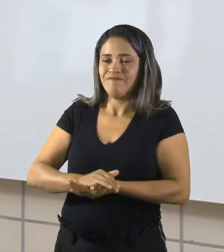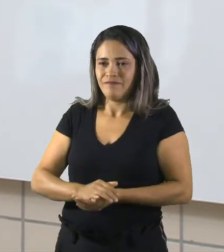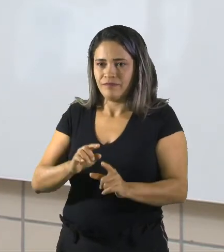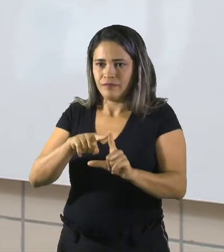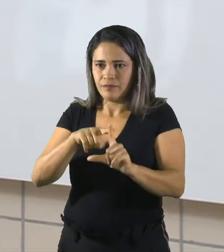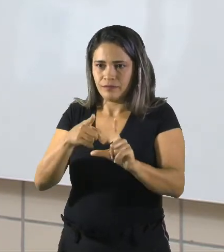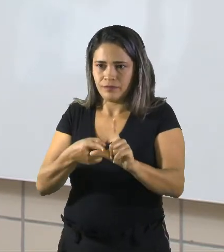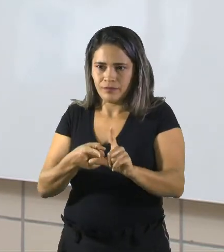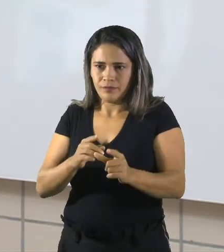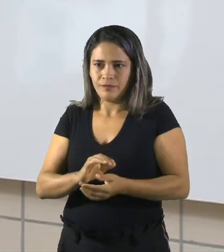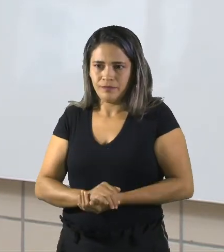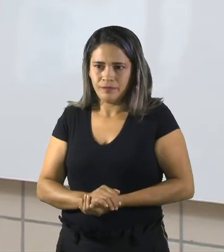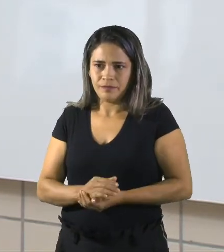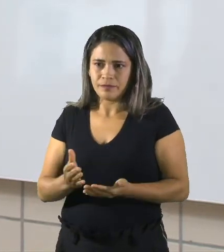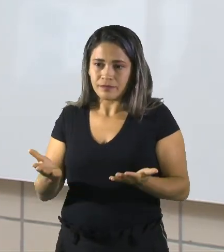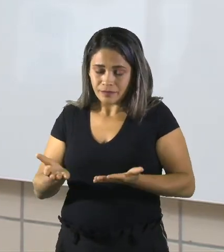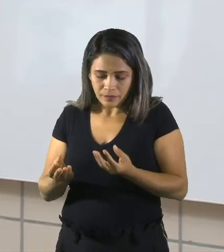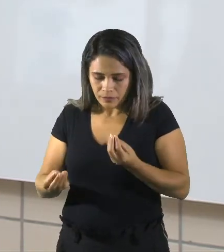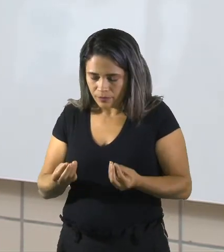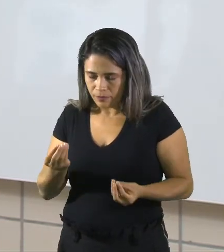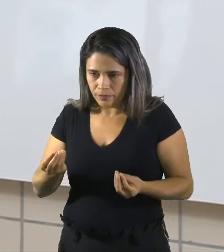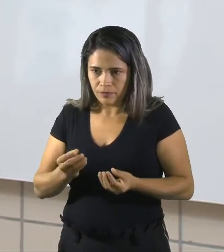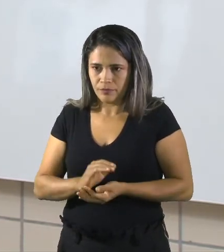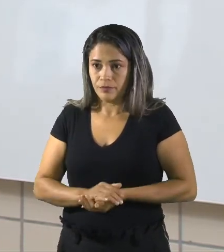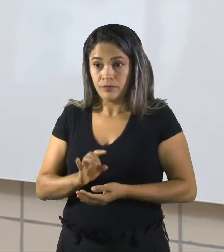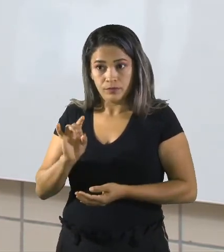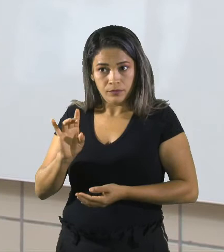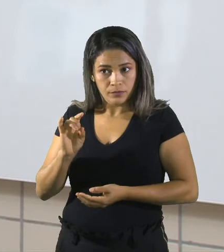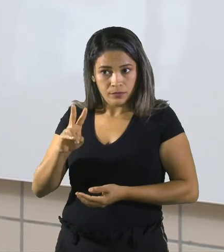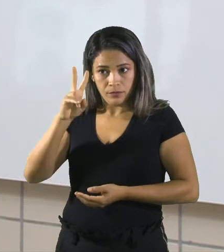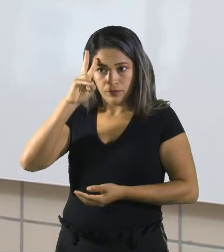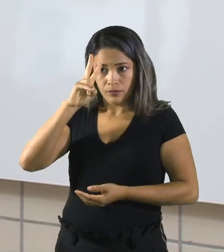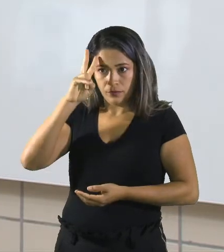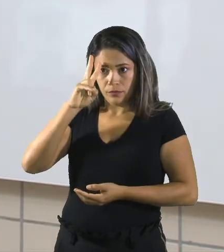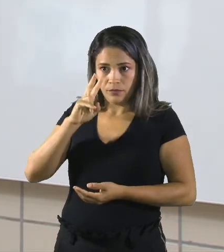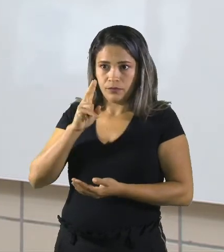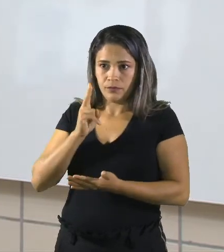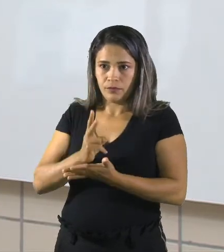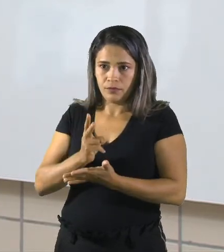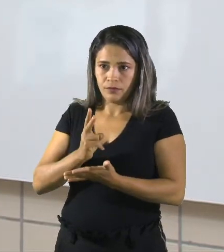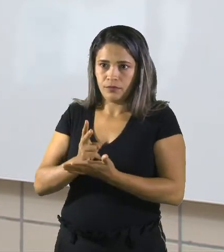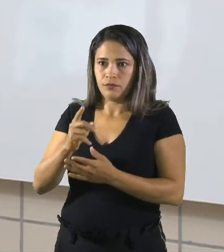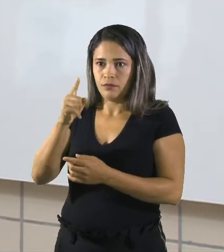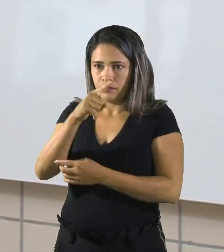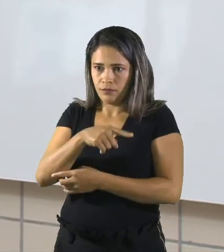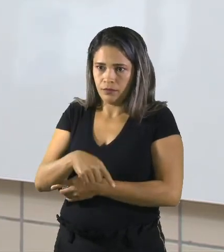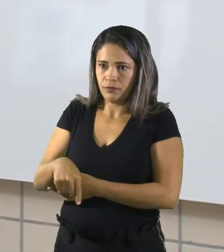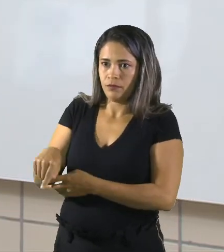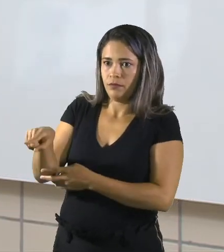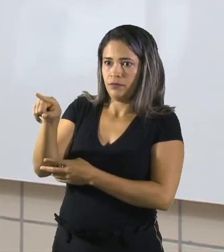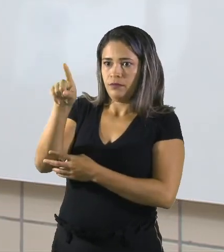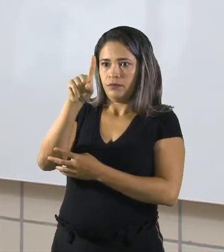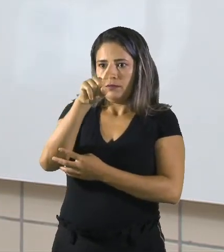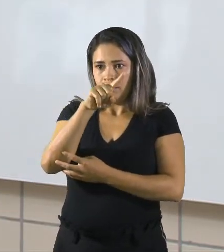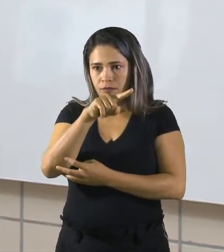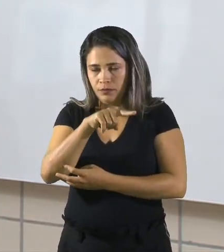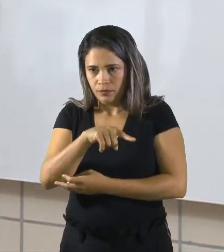aí talvez você esteja se perguntando como, mas é só lembrar que sempre que um ponteiro der uma volta